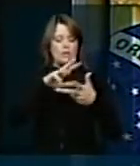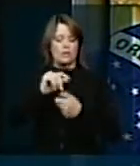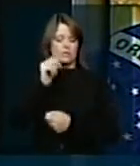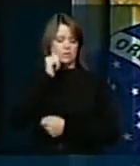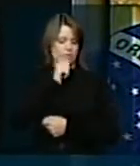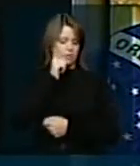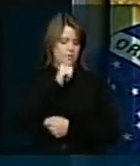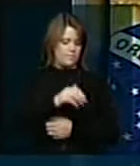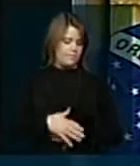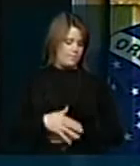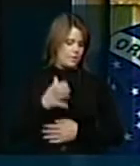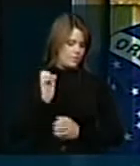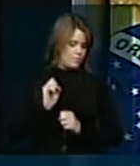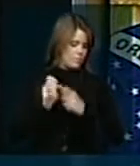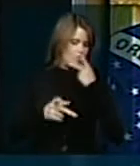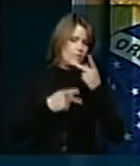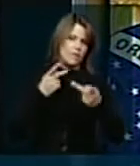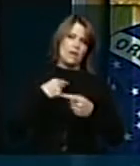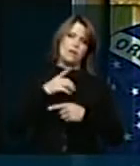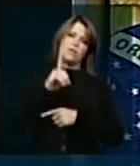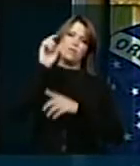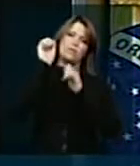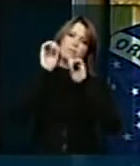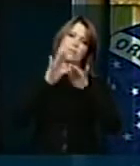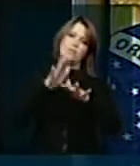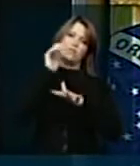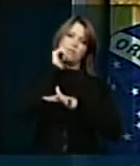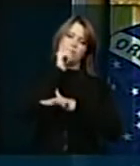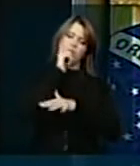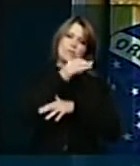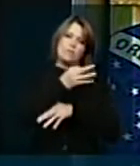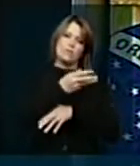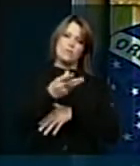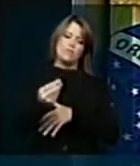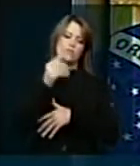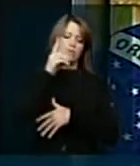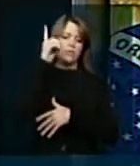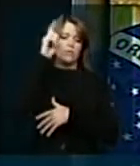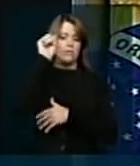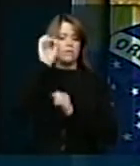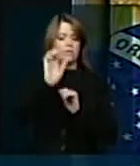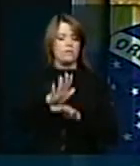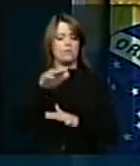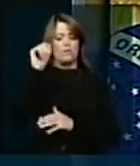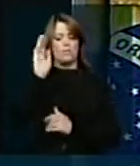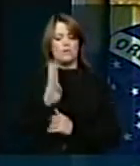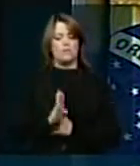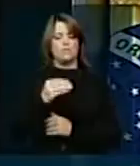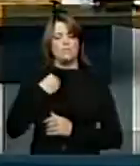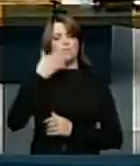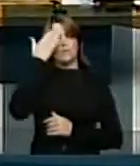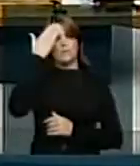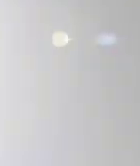Mulher. Era o que eu tinha a dizer, que Deus abençoe as mulheres, que Deus abençoe o Brasil. Muito obrigado.